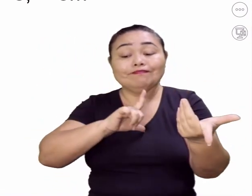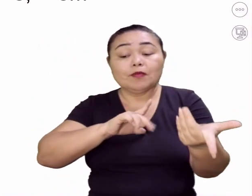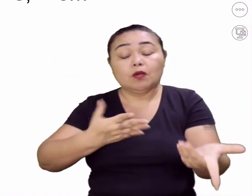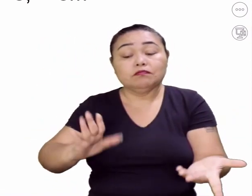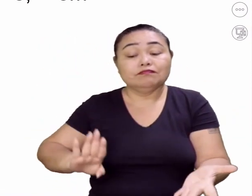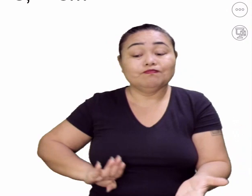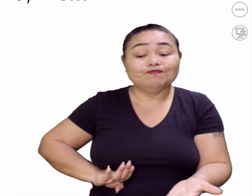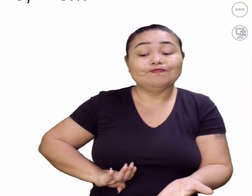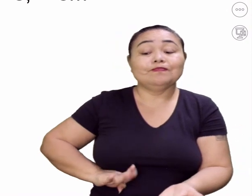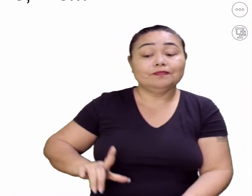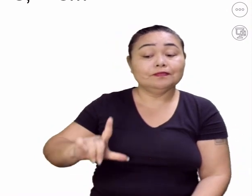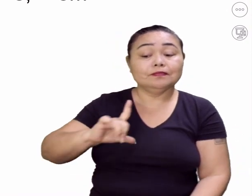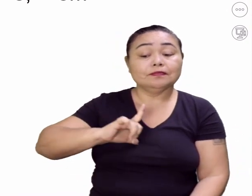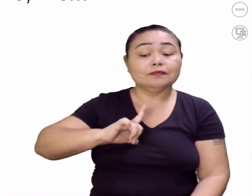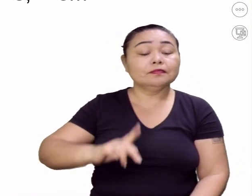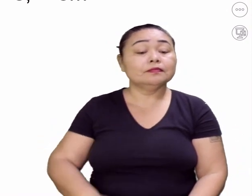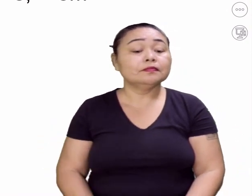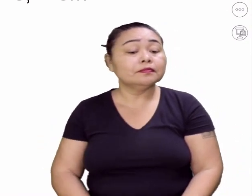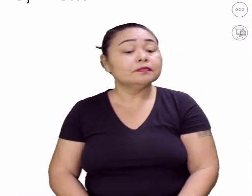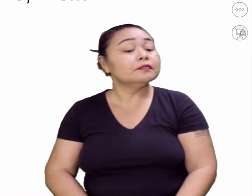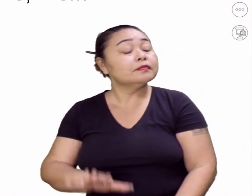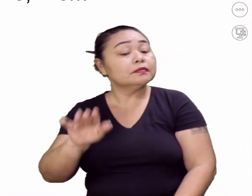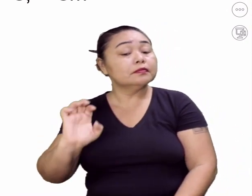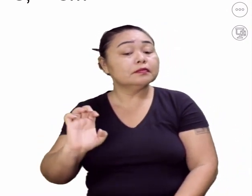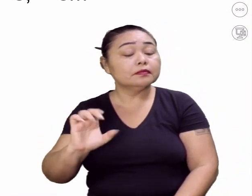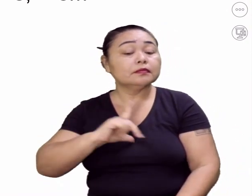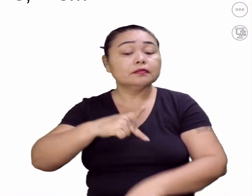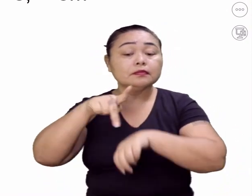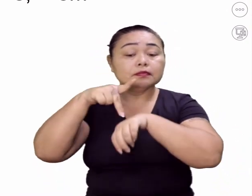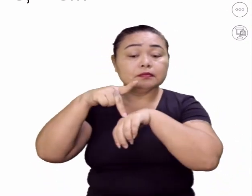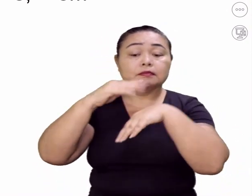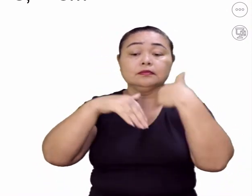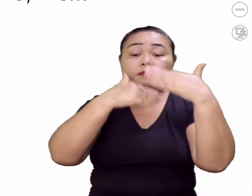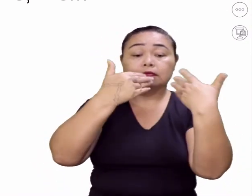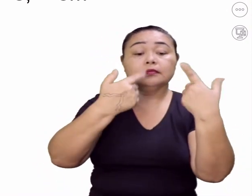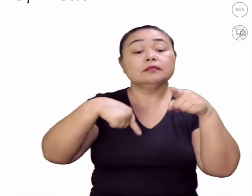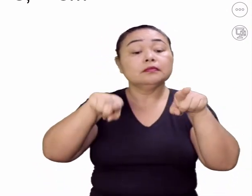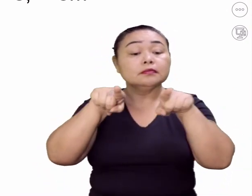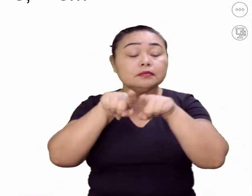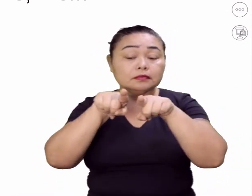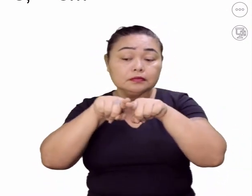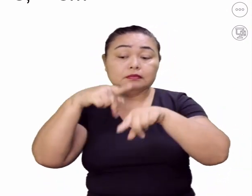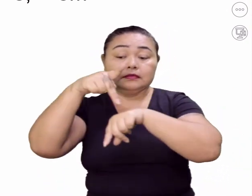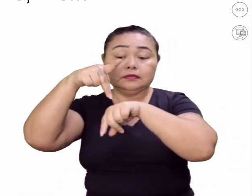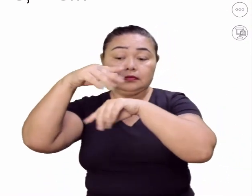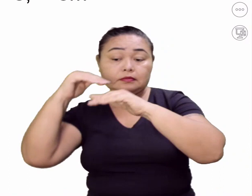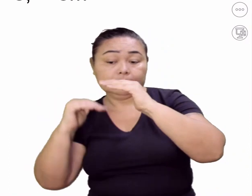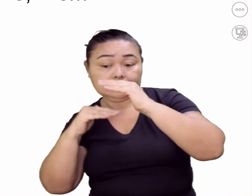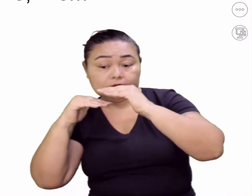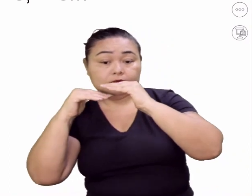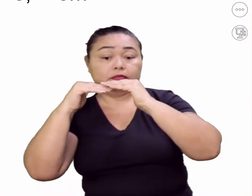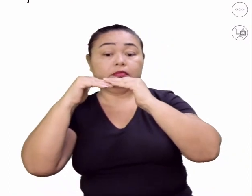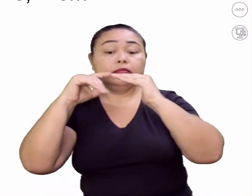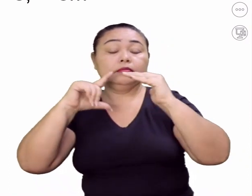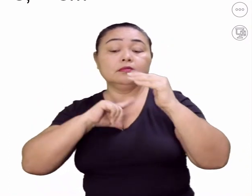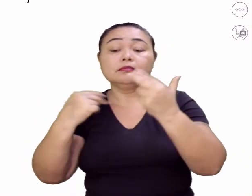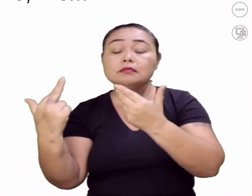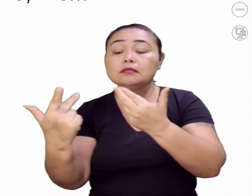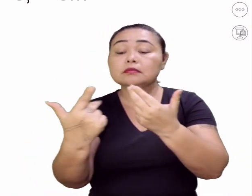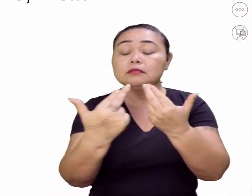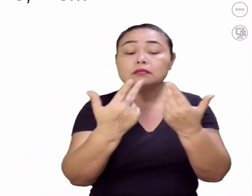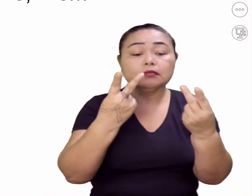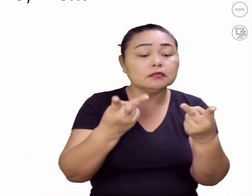e famintas. E letra E. Tanto os países desenvolvidos quanto os subdesenvolvidos têm a